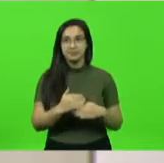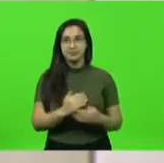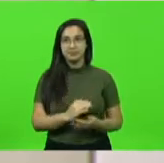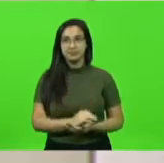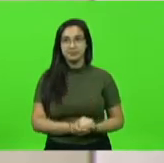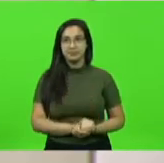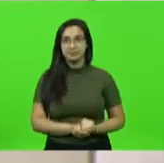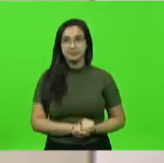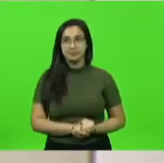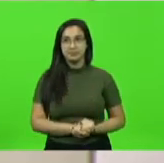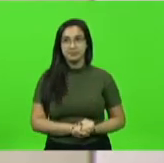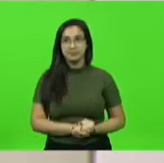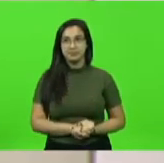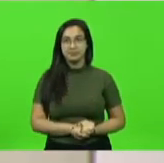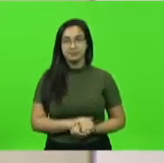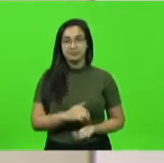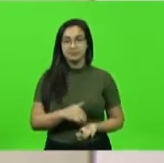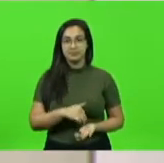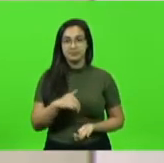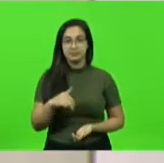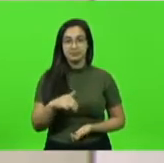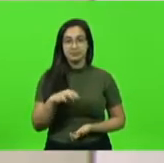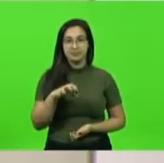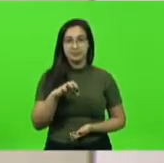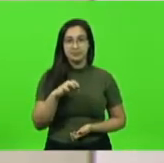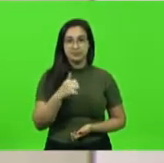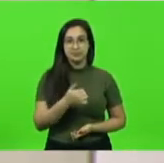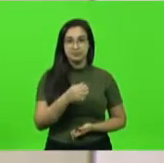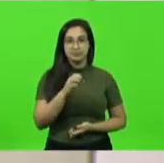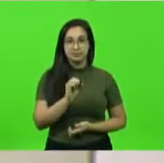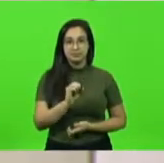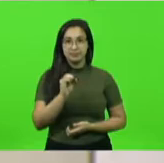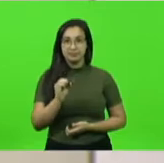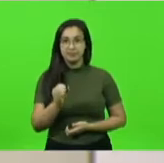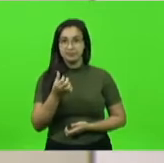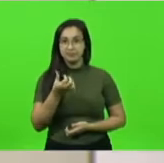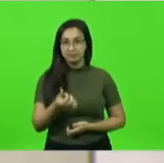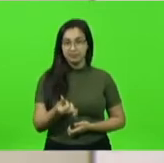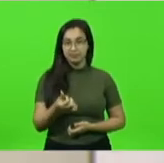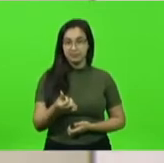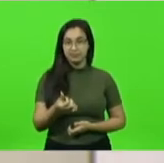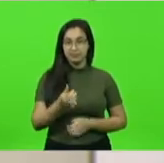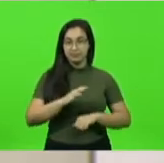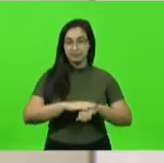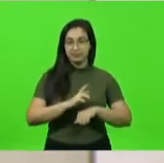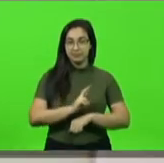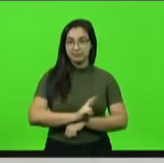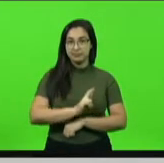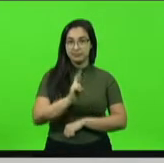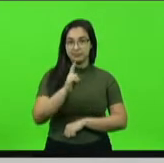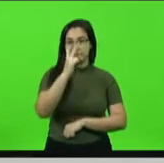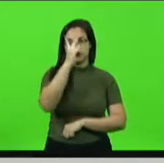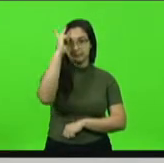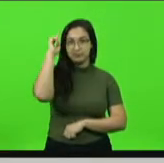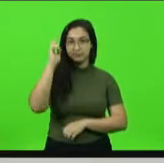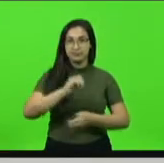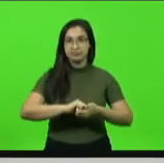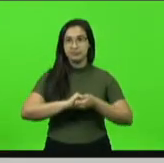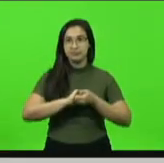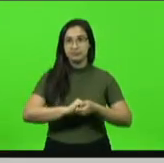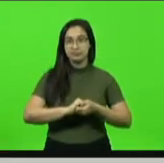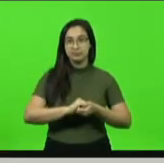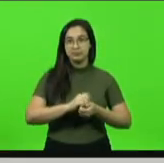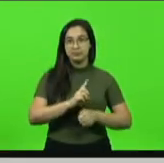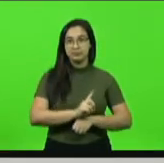unanimidade. Moções. Moção 1006, autor deputado Dr. Vicente Caro Preso, cumprimentando o diretor do